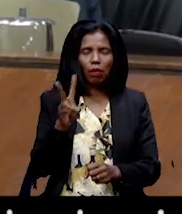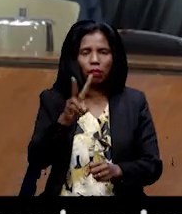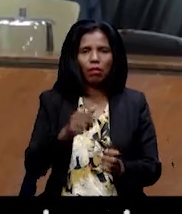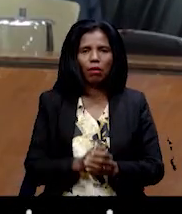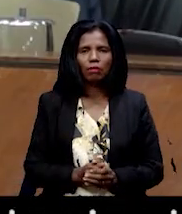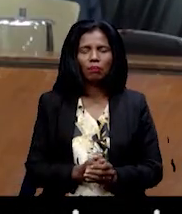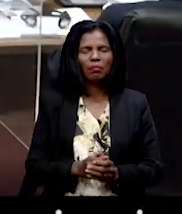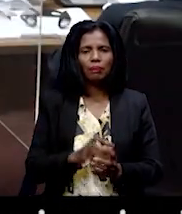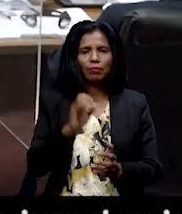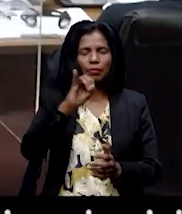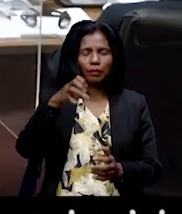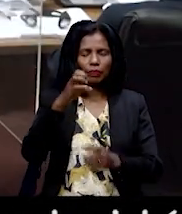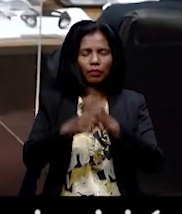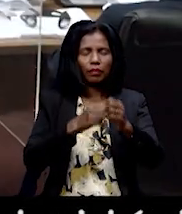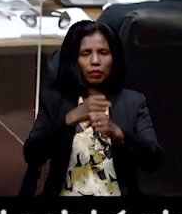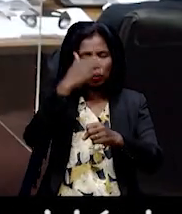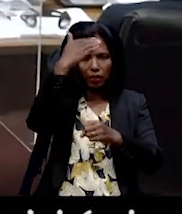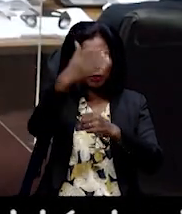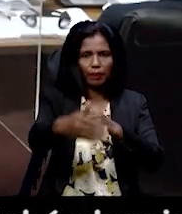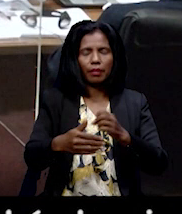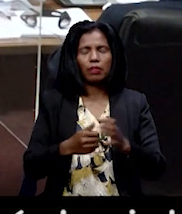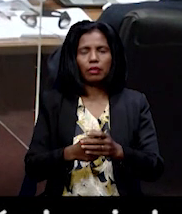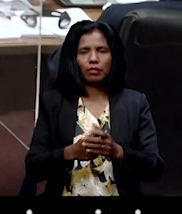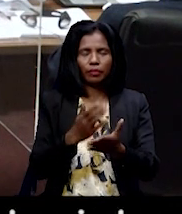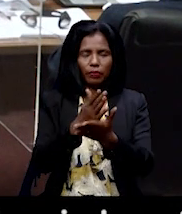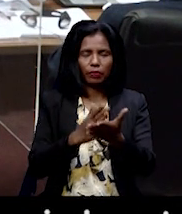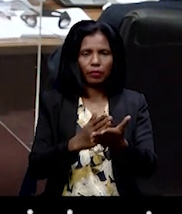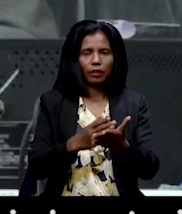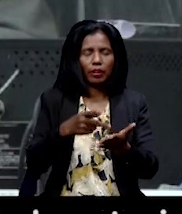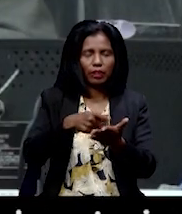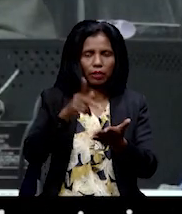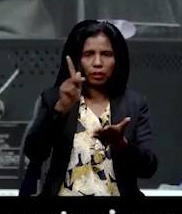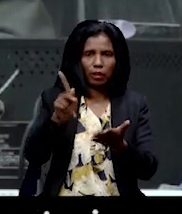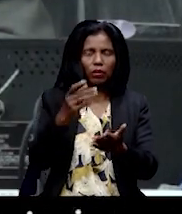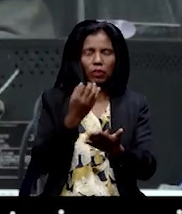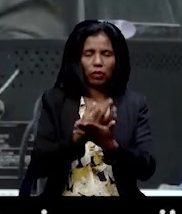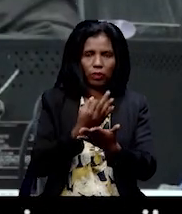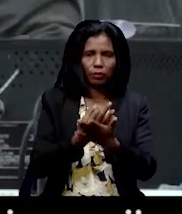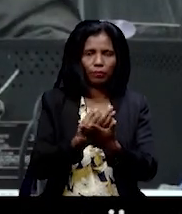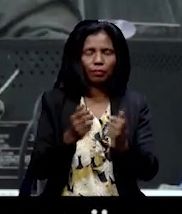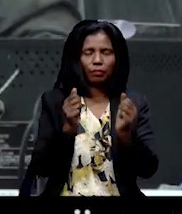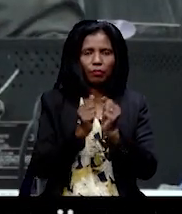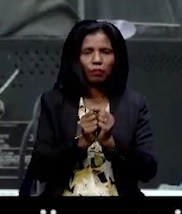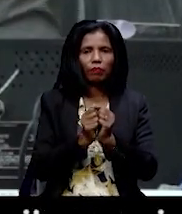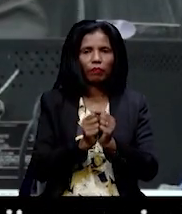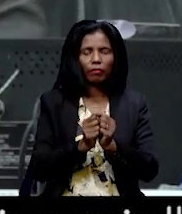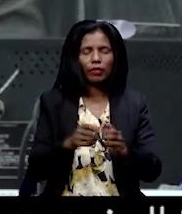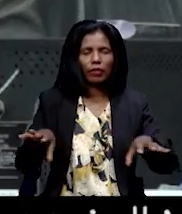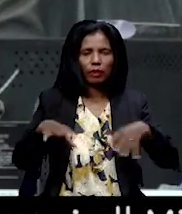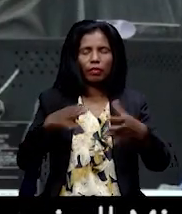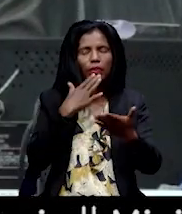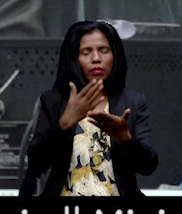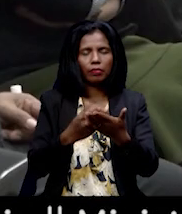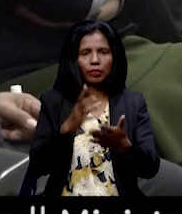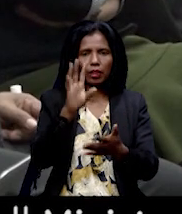Ministério Interior batina noin fai ba categoria 5, anes an salário e vencimento tokon sanul resen, ben serviços tokon